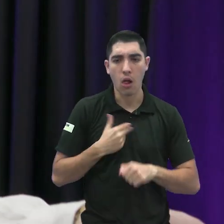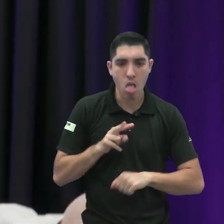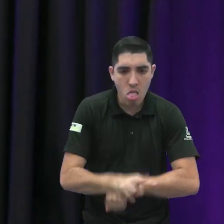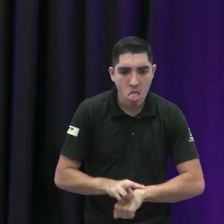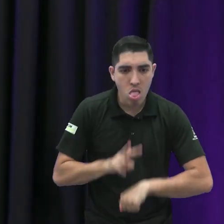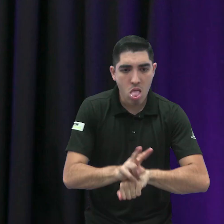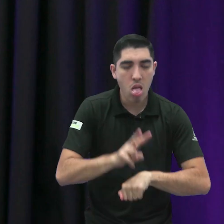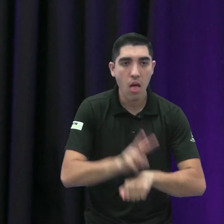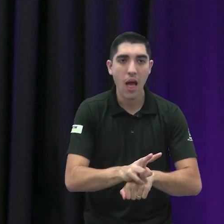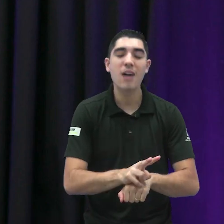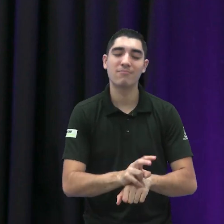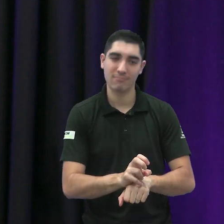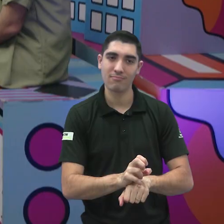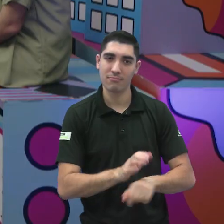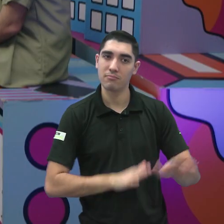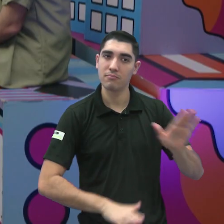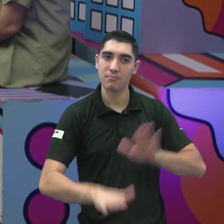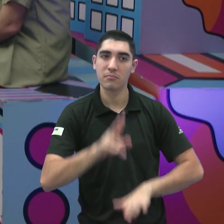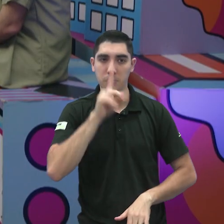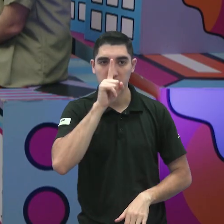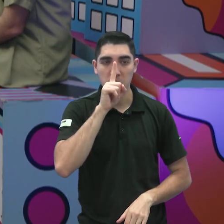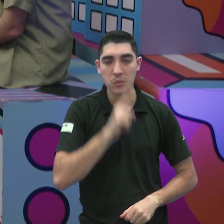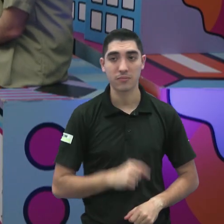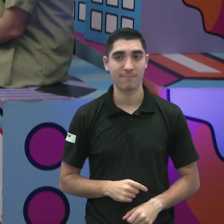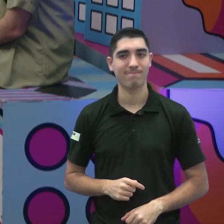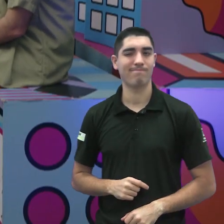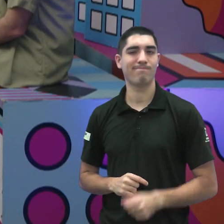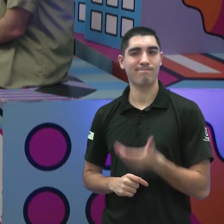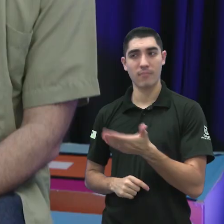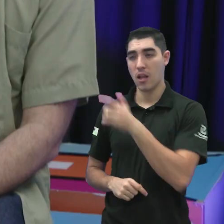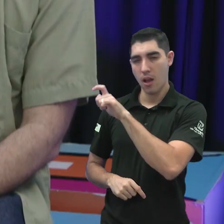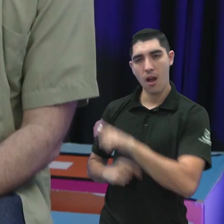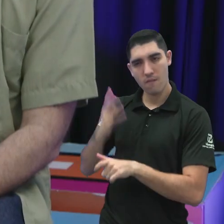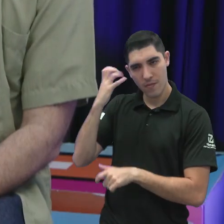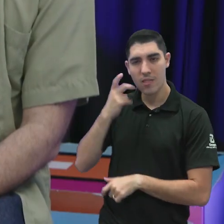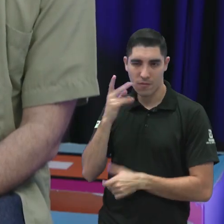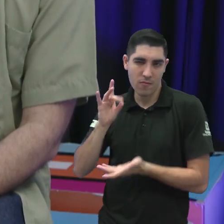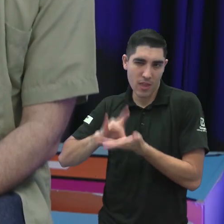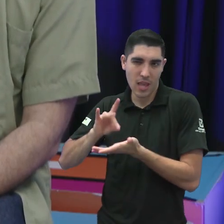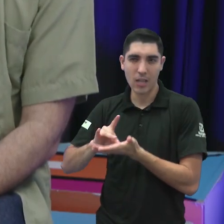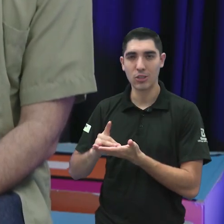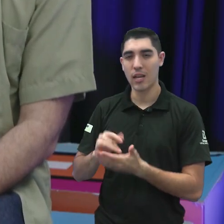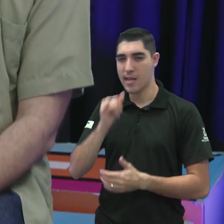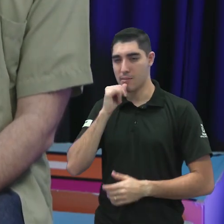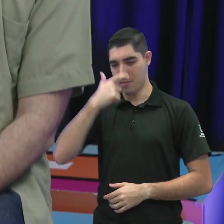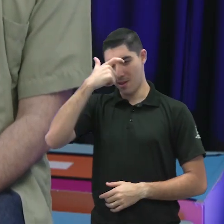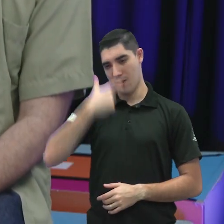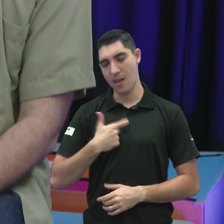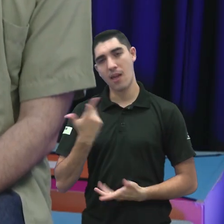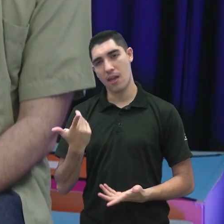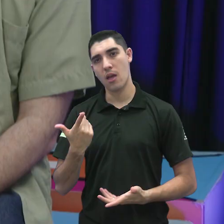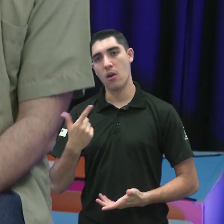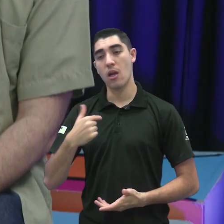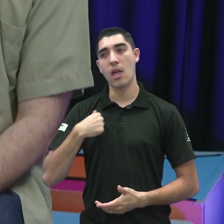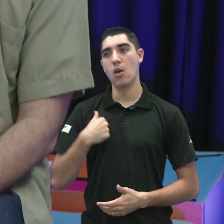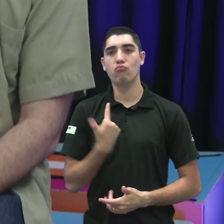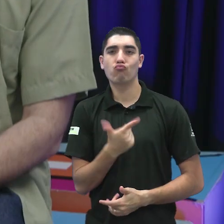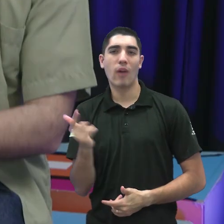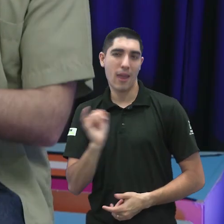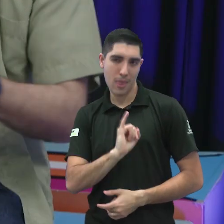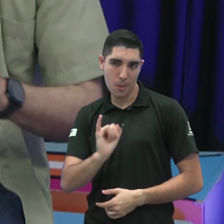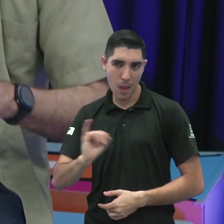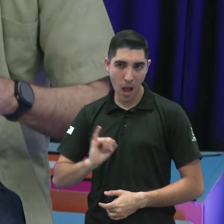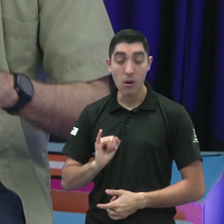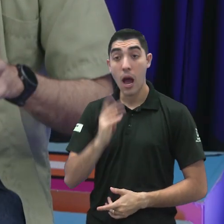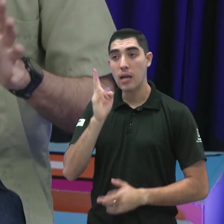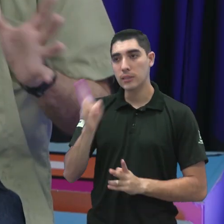né, protegendo, é perigoso. É isso. Nesse caso, né, a Fernanda também falou que são casos diferentes. O meu, como eu